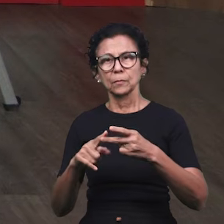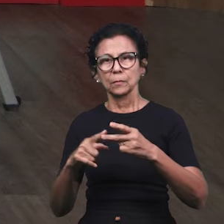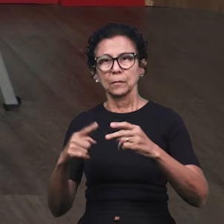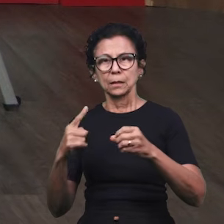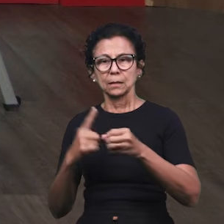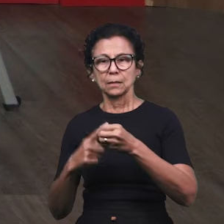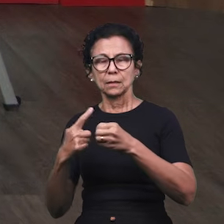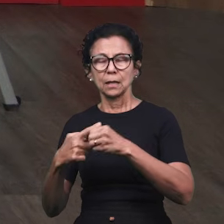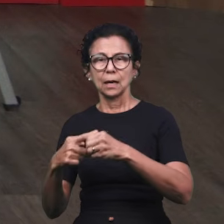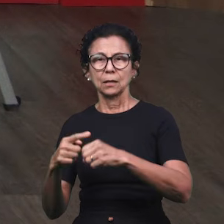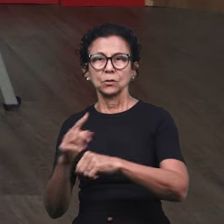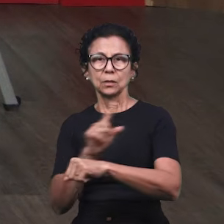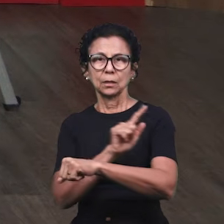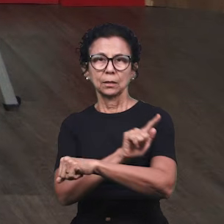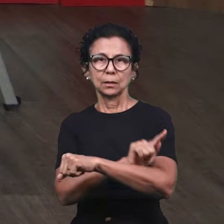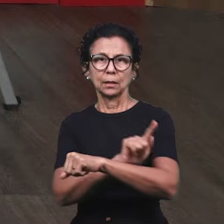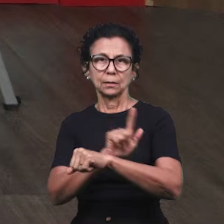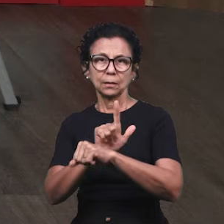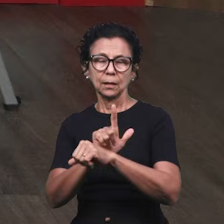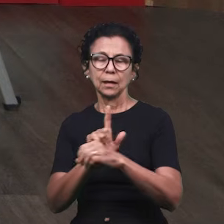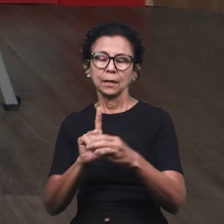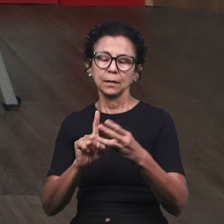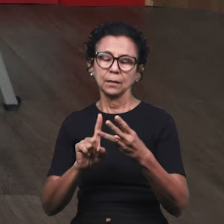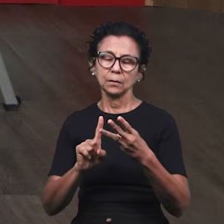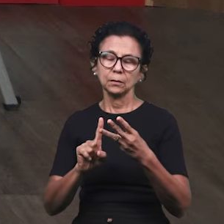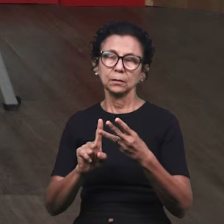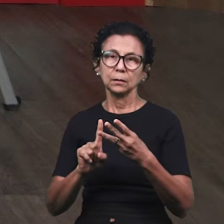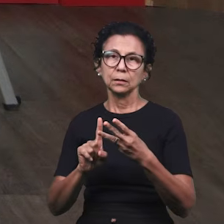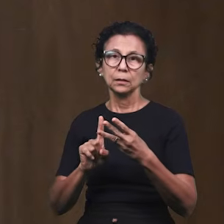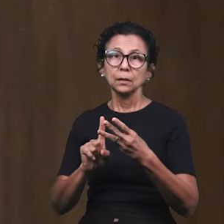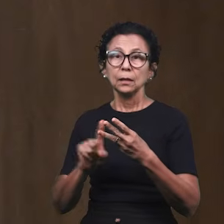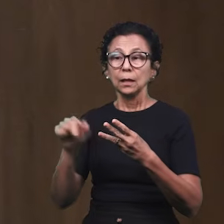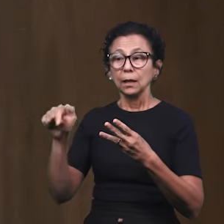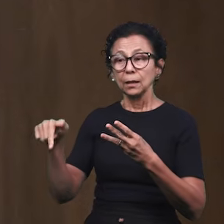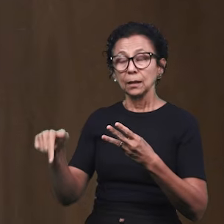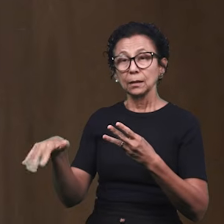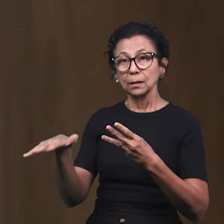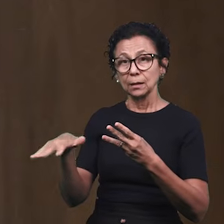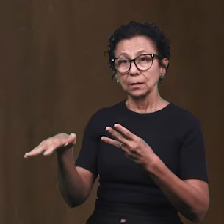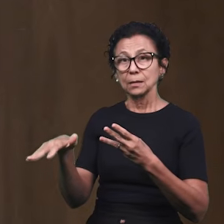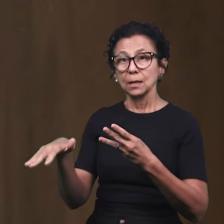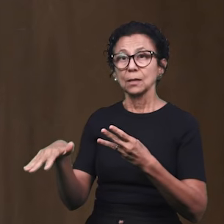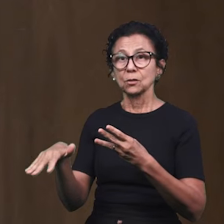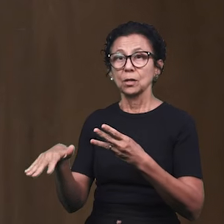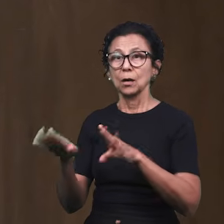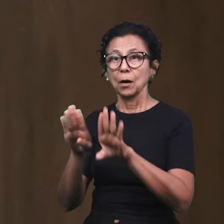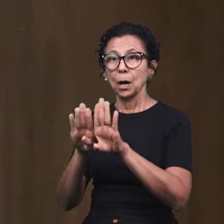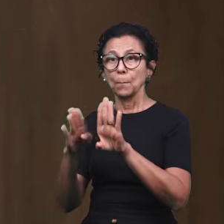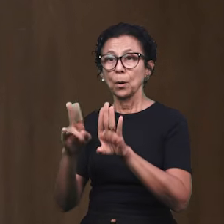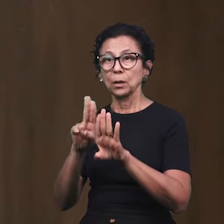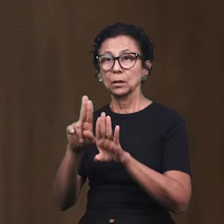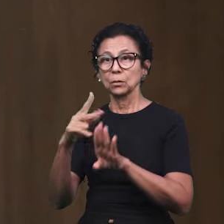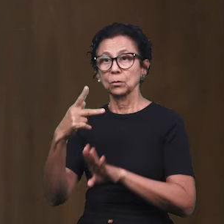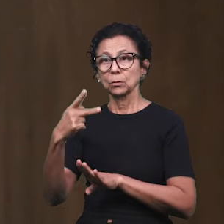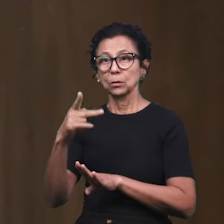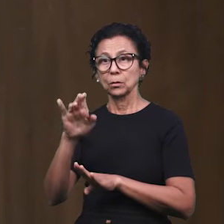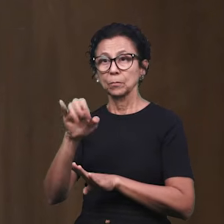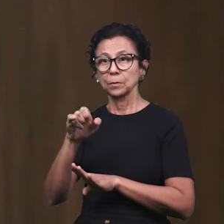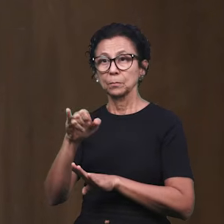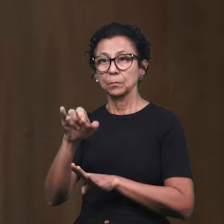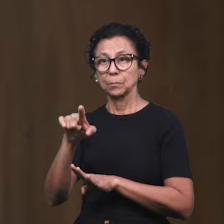Porta do Peixe. Por quê? Porque esses pescadores, eles